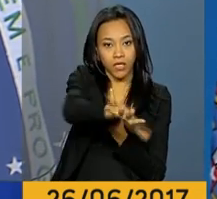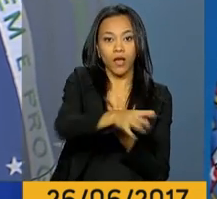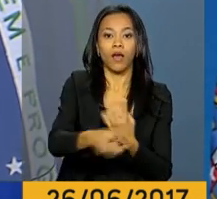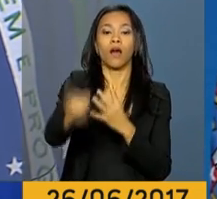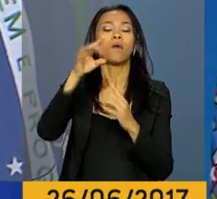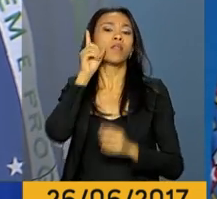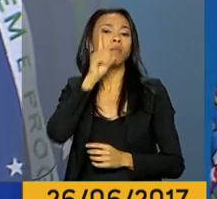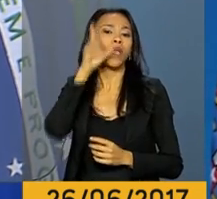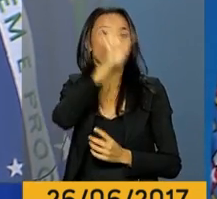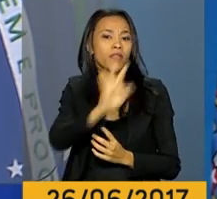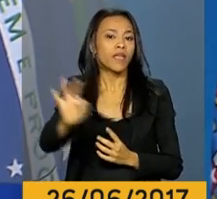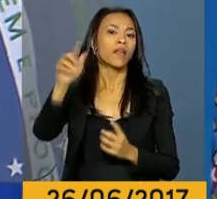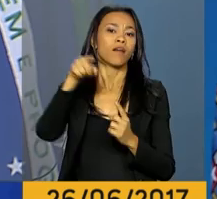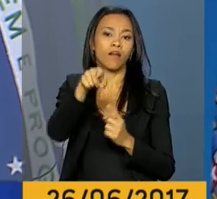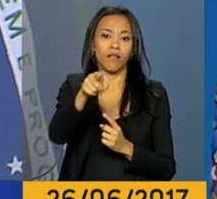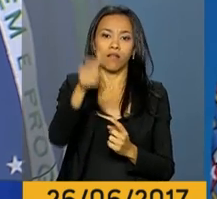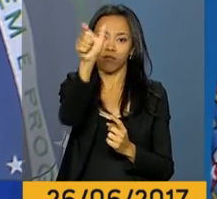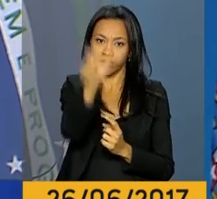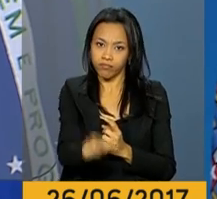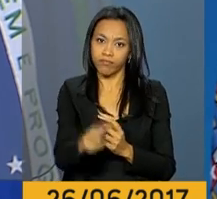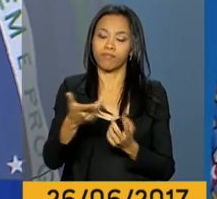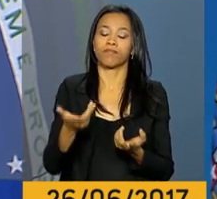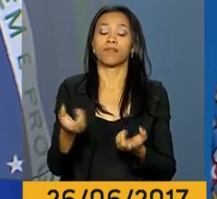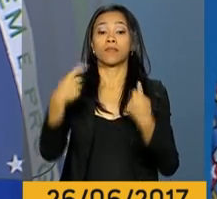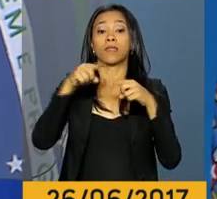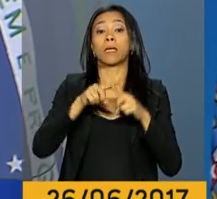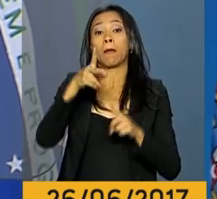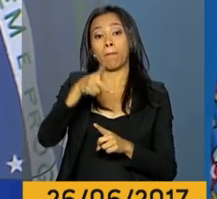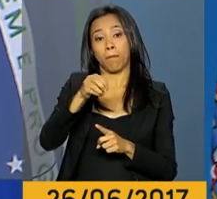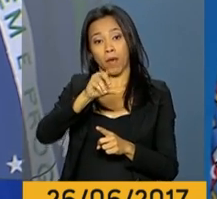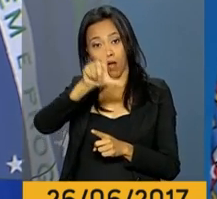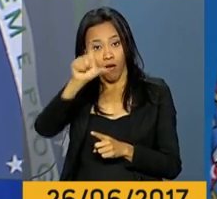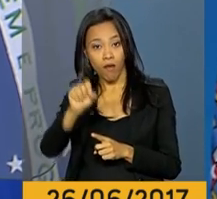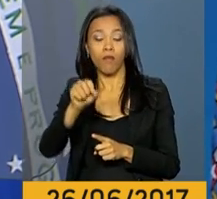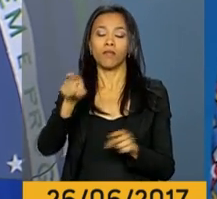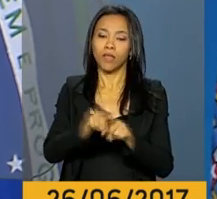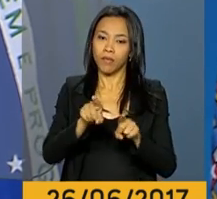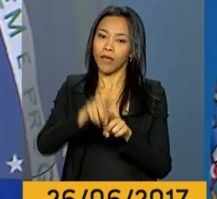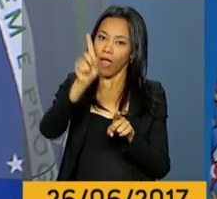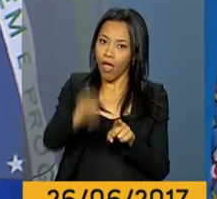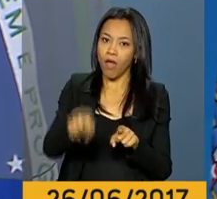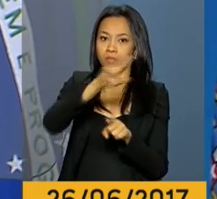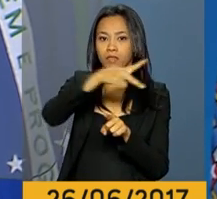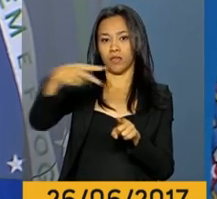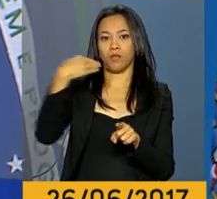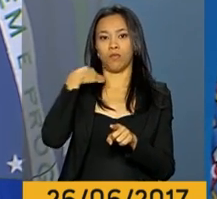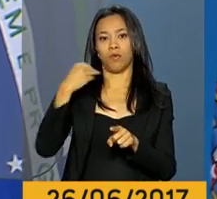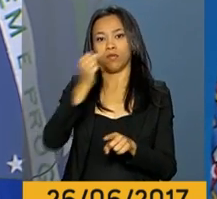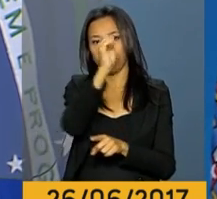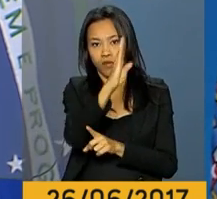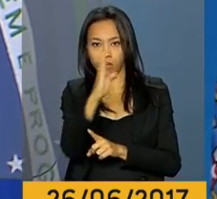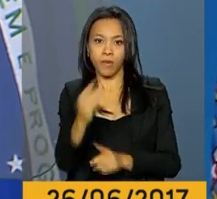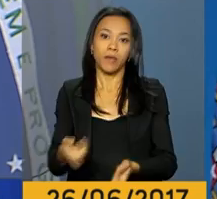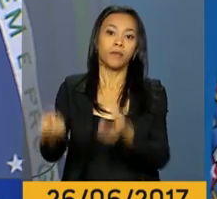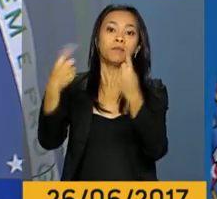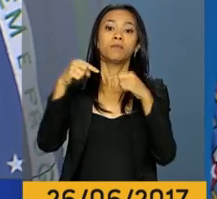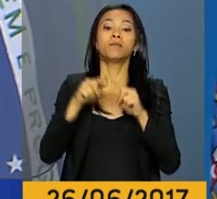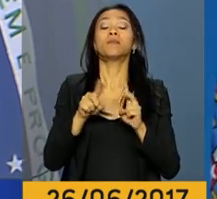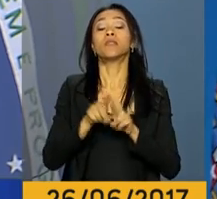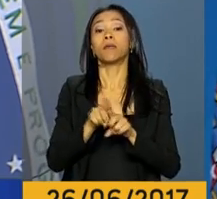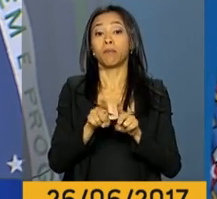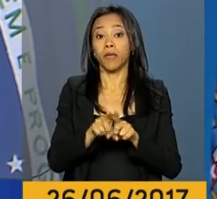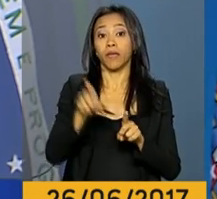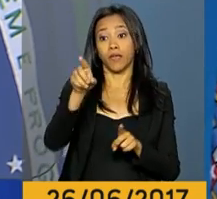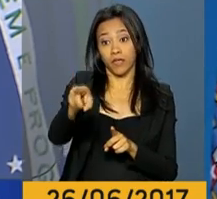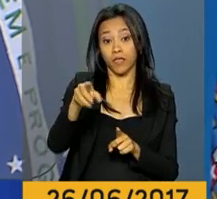deputado federal darciso Perondi o Paulo cafarelli Presidente do Banco do Brasil o Gilberto presidente